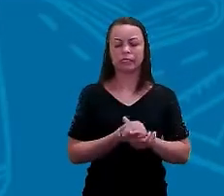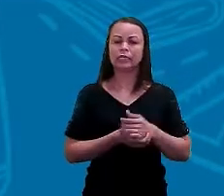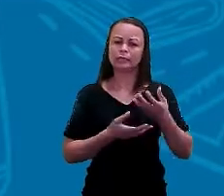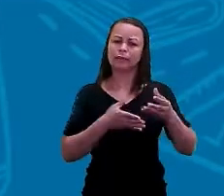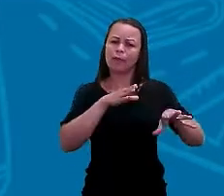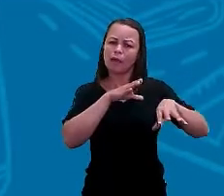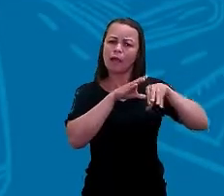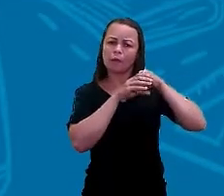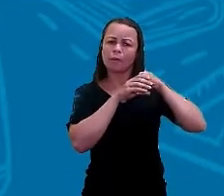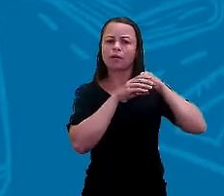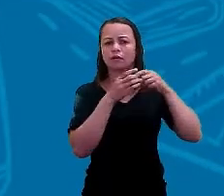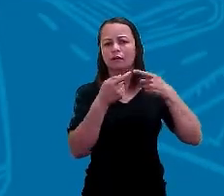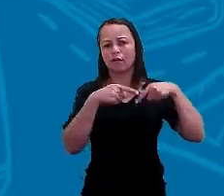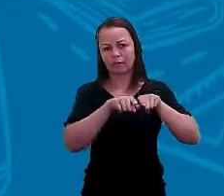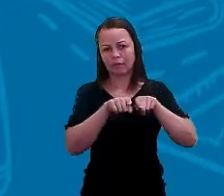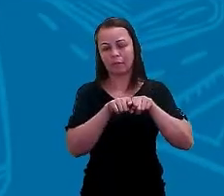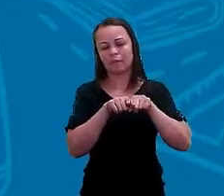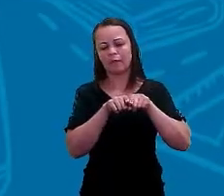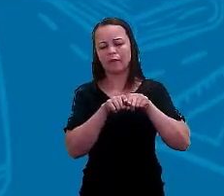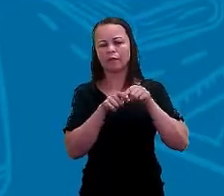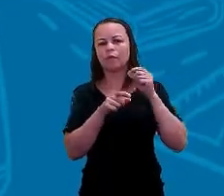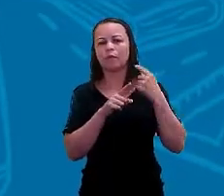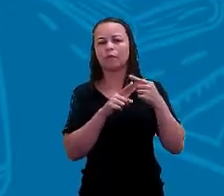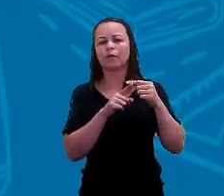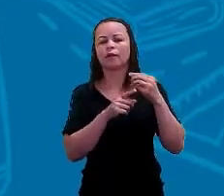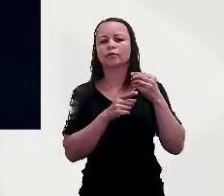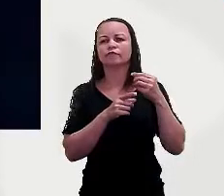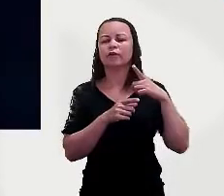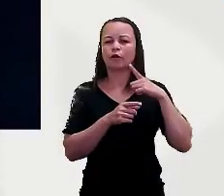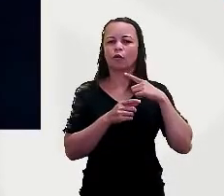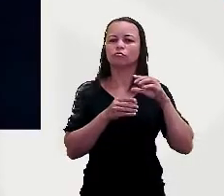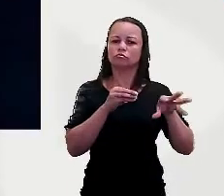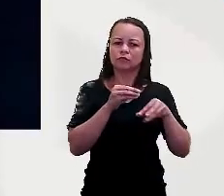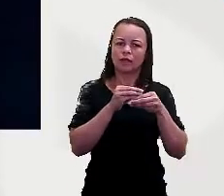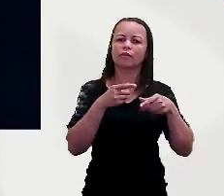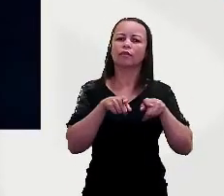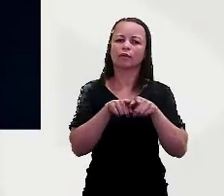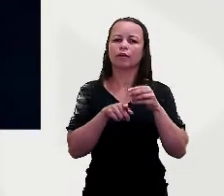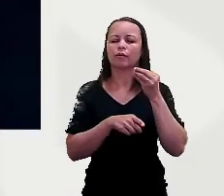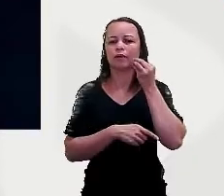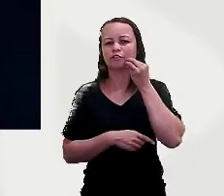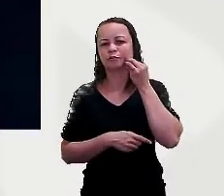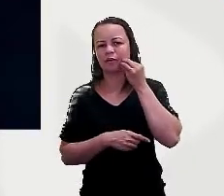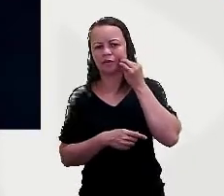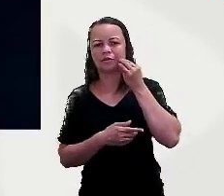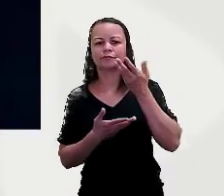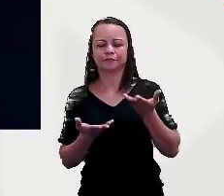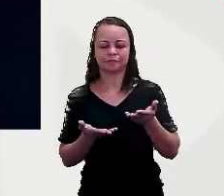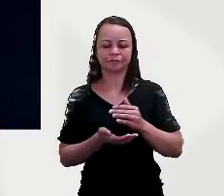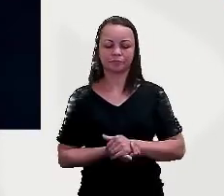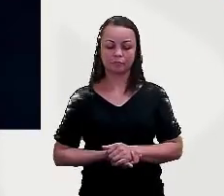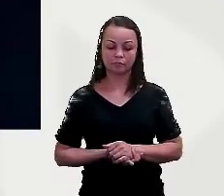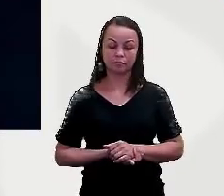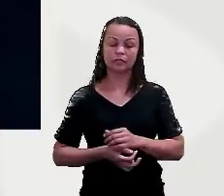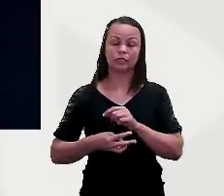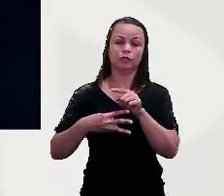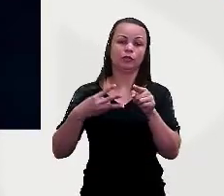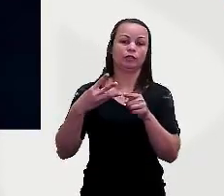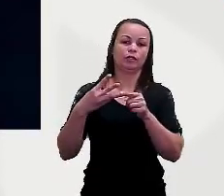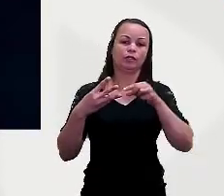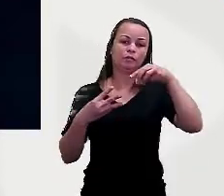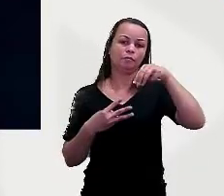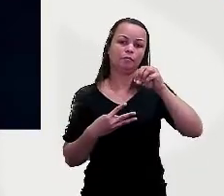armazenada, porque vai gerar o quê? As nossas experiências, tá? E aí, a função motora, que teria o